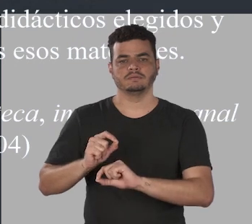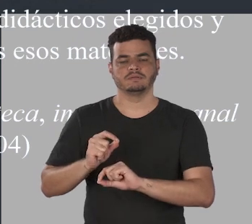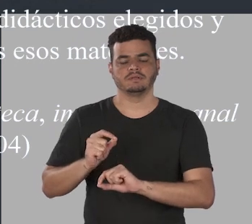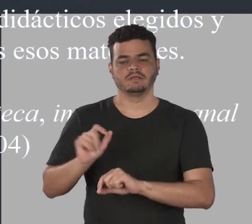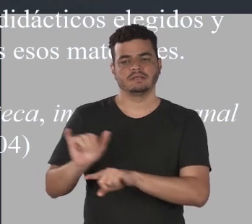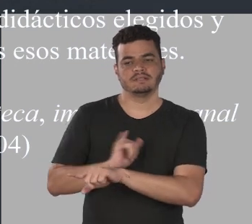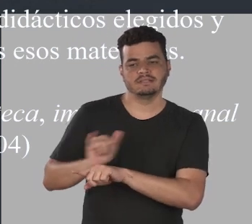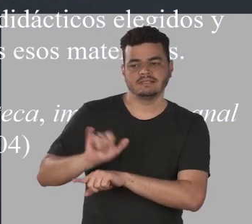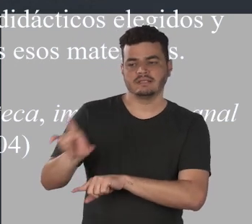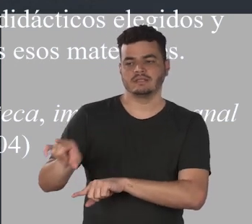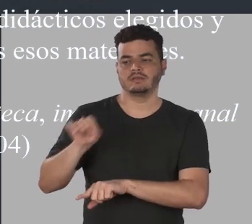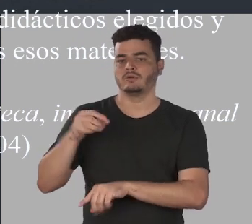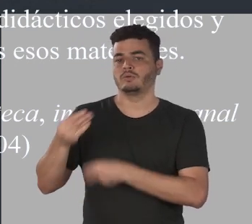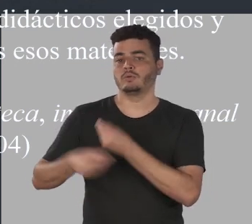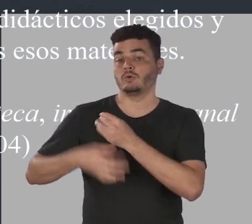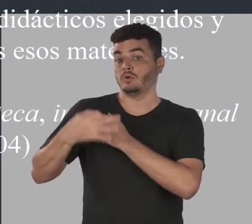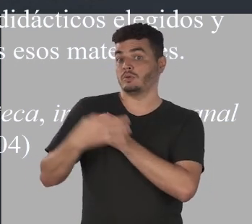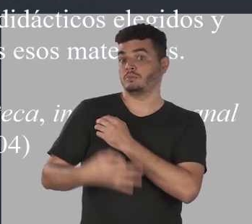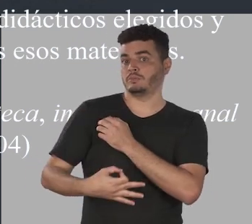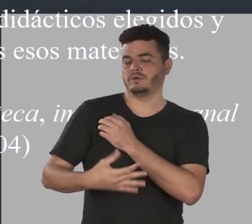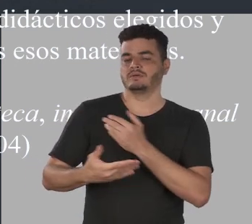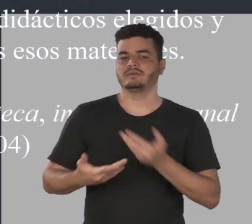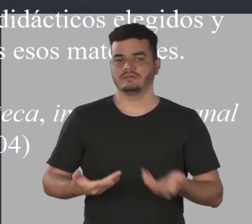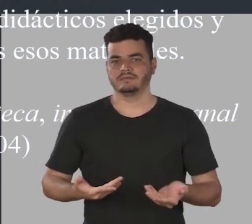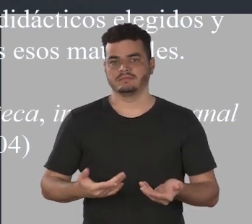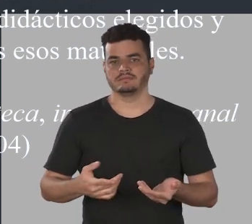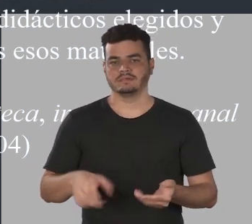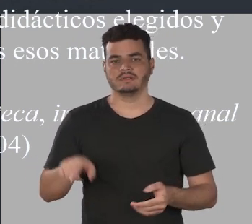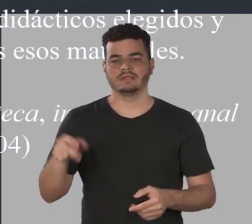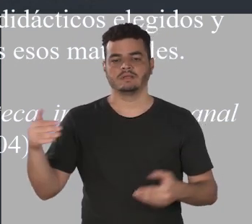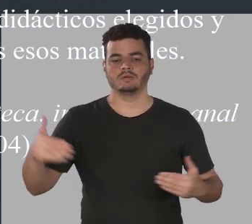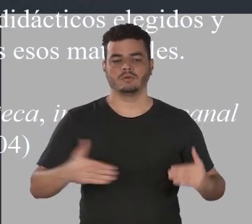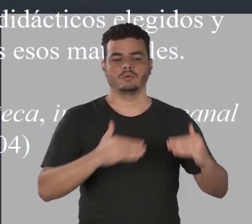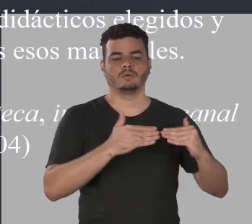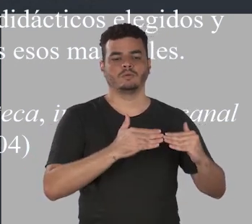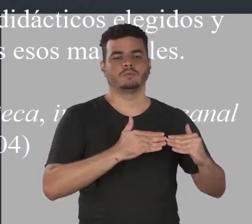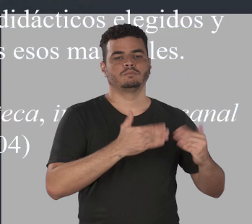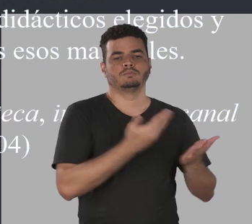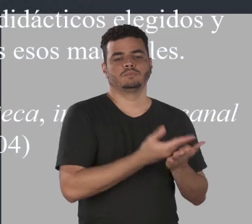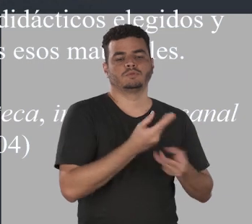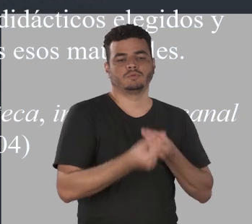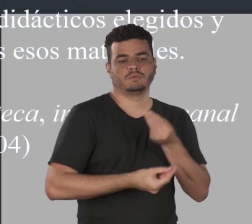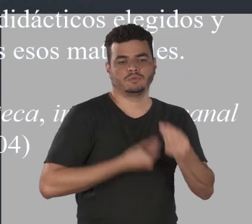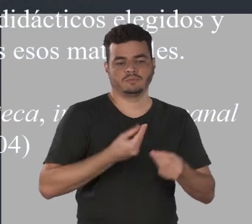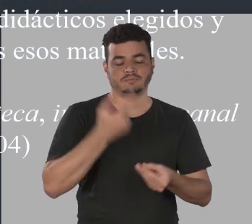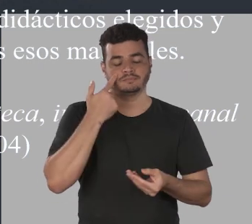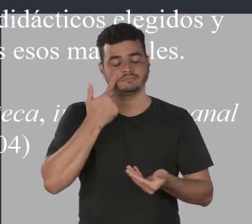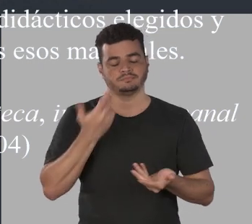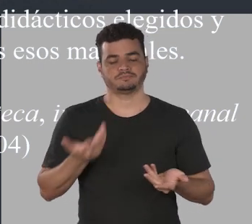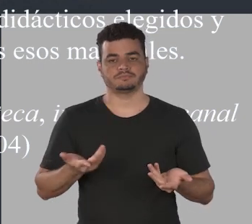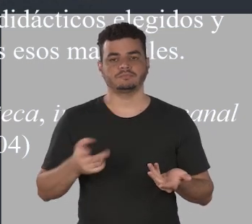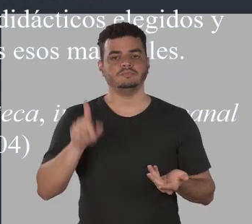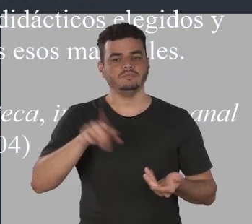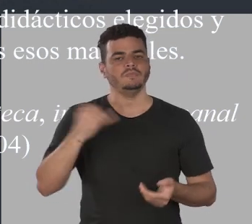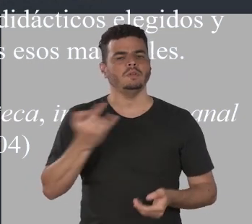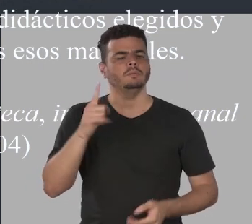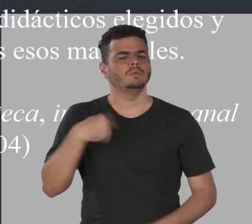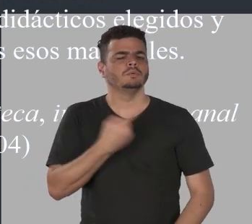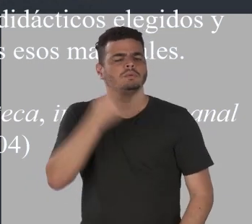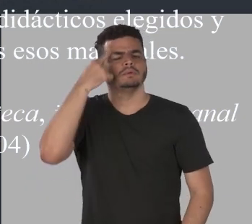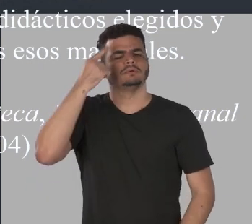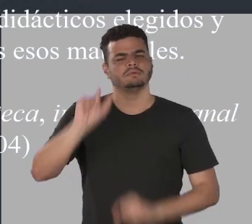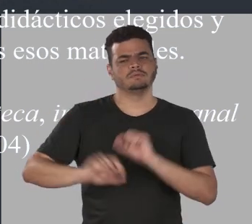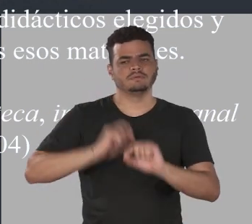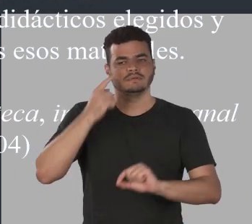discernir quais materiais são factíveis de utilizar na aula. Esse espaço virtual, a